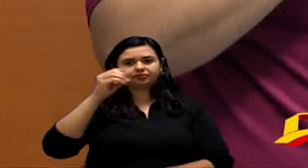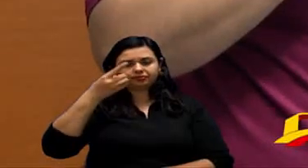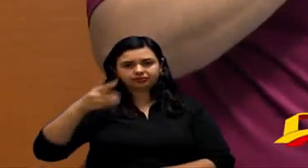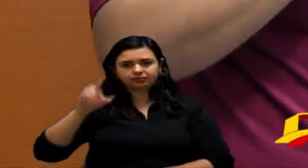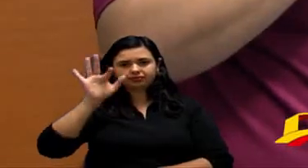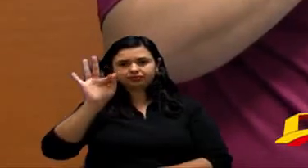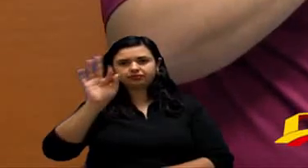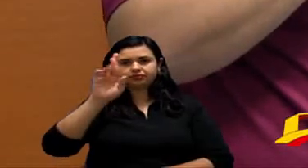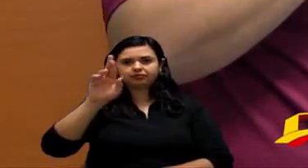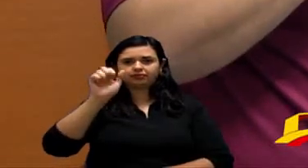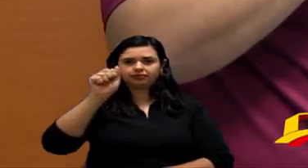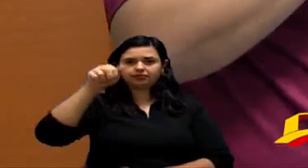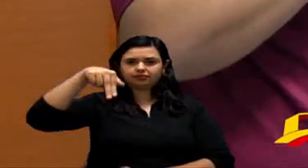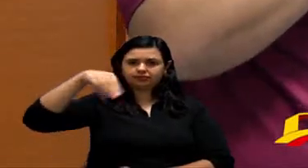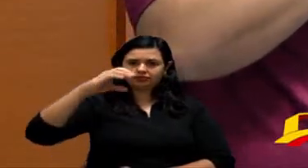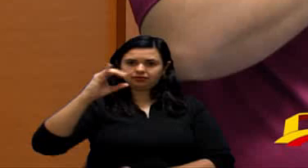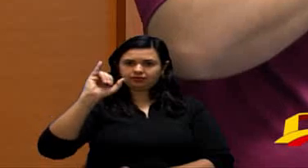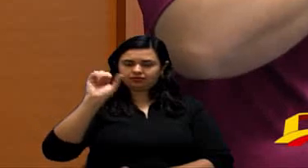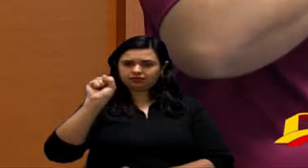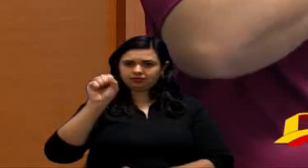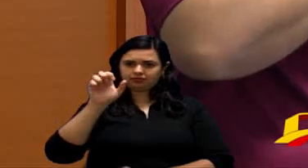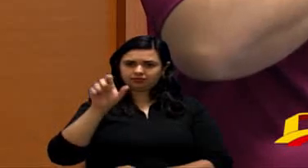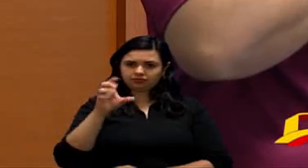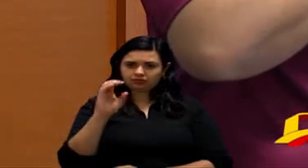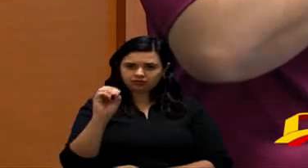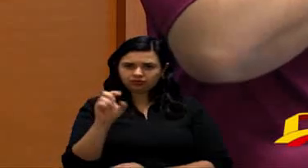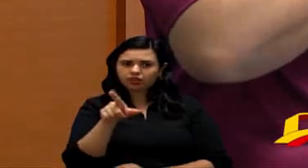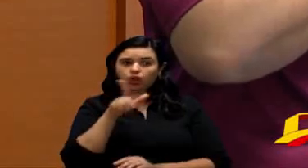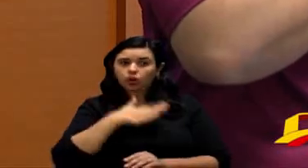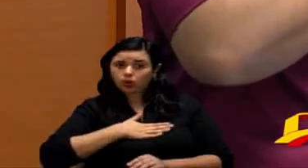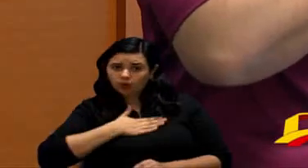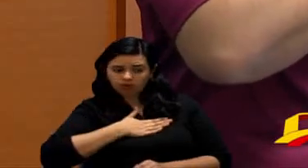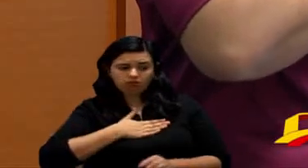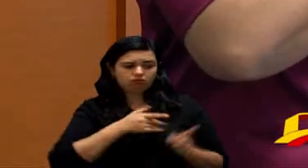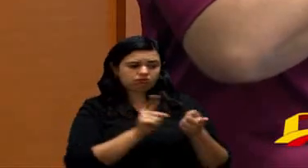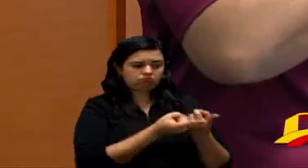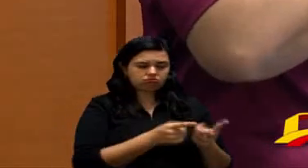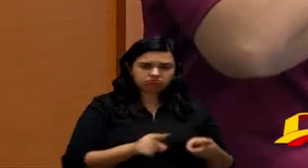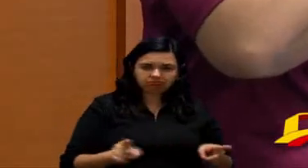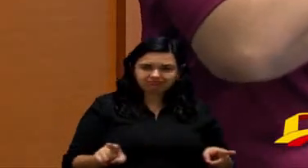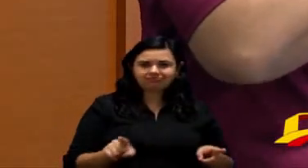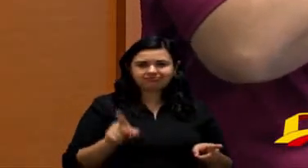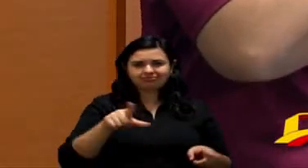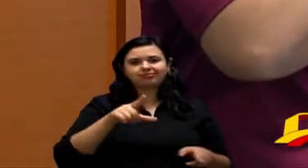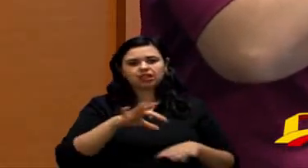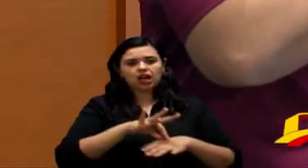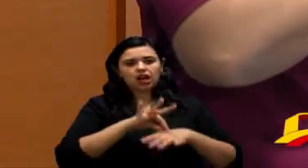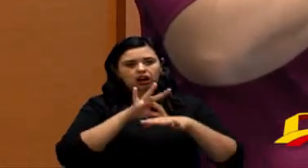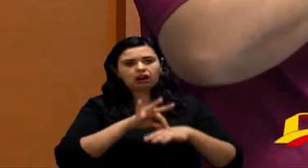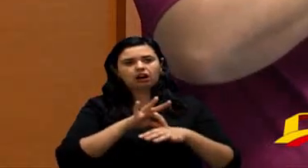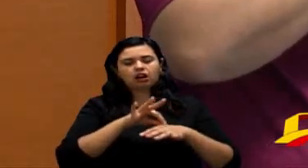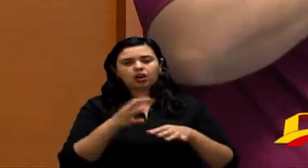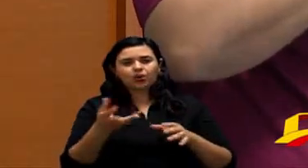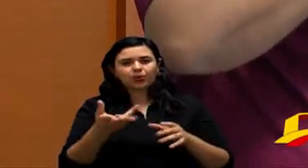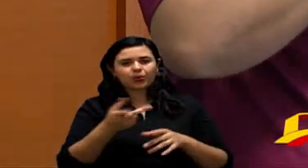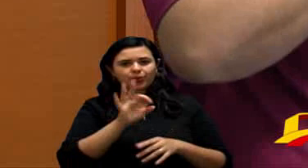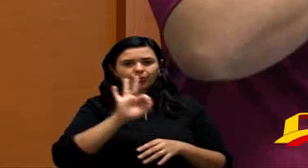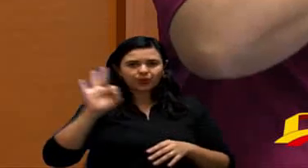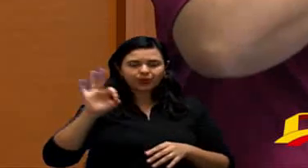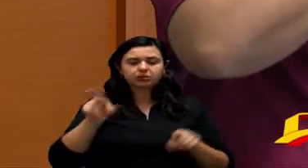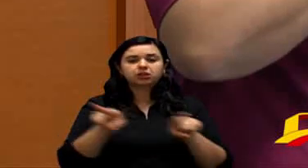passa lá conhecer quem não come carne também gosta de um vegetariano vegano temos também então